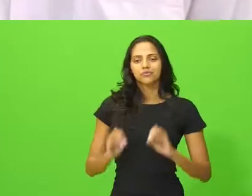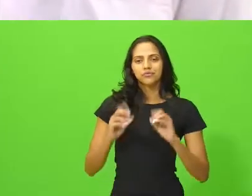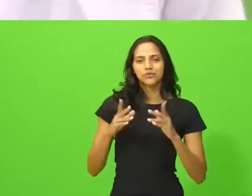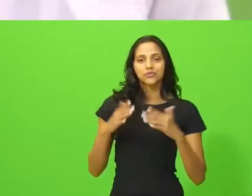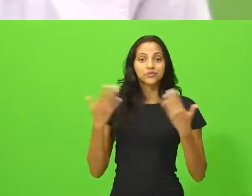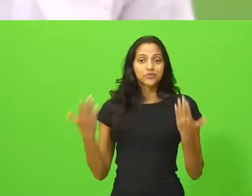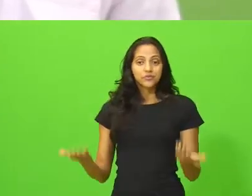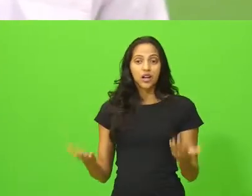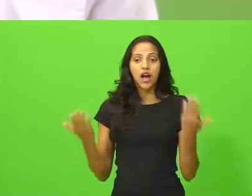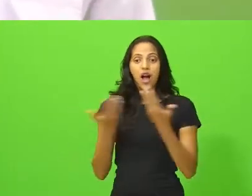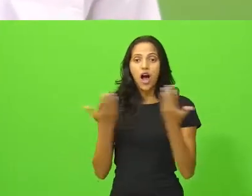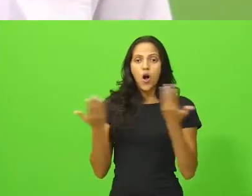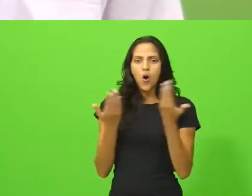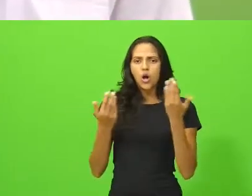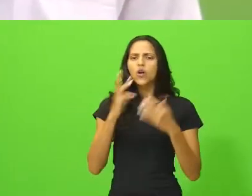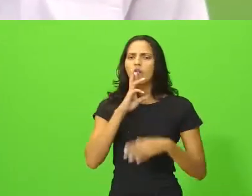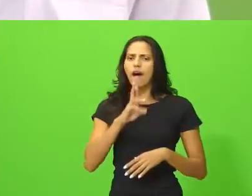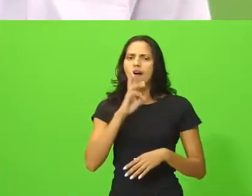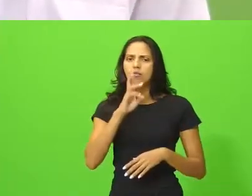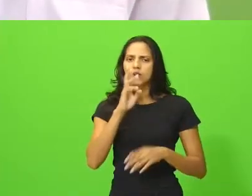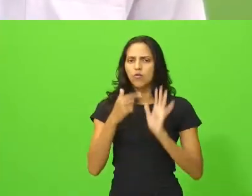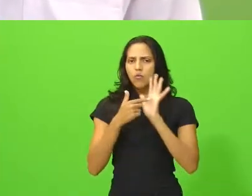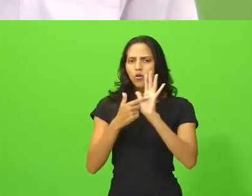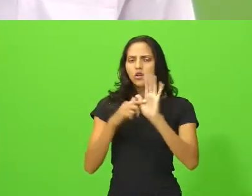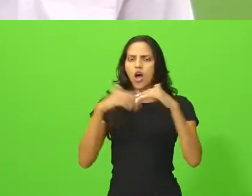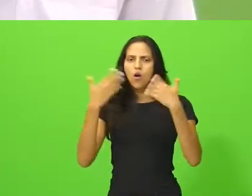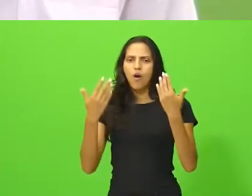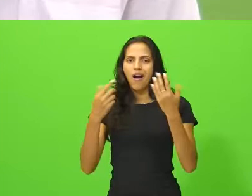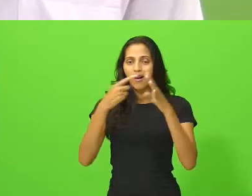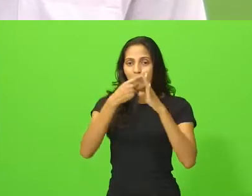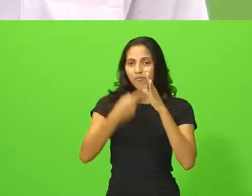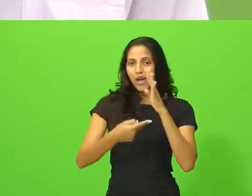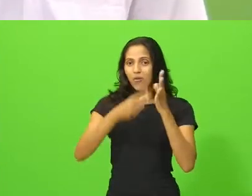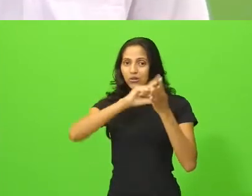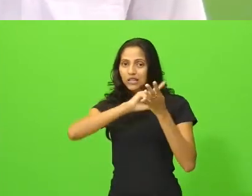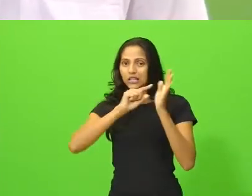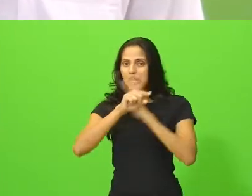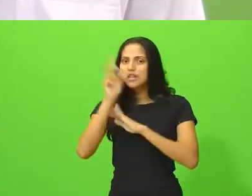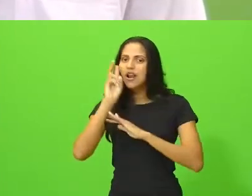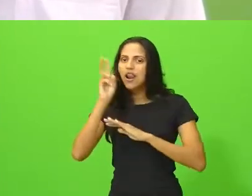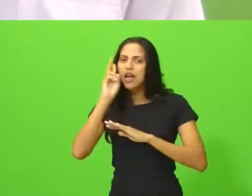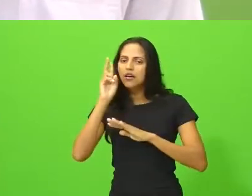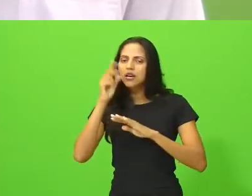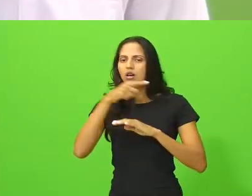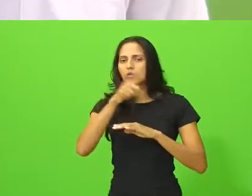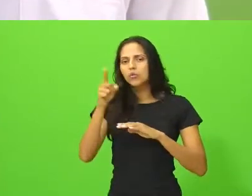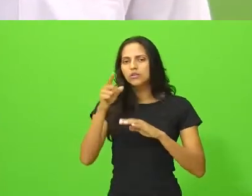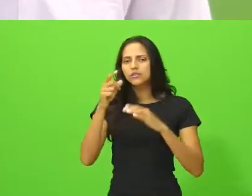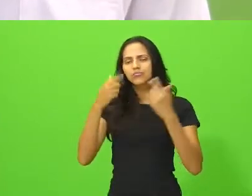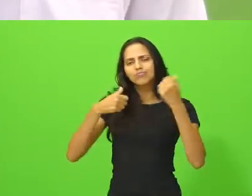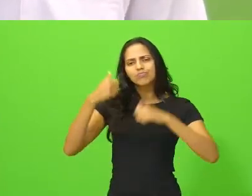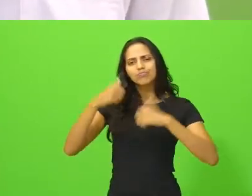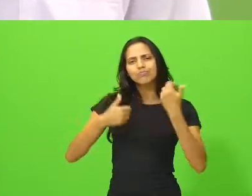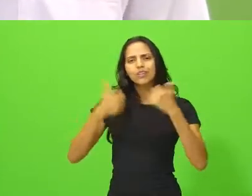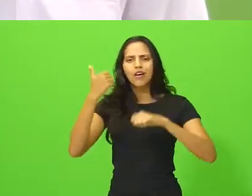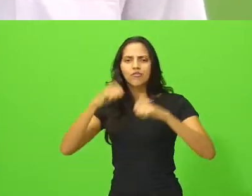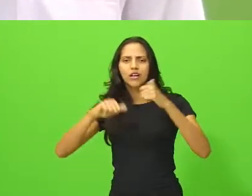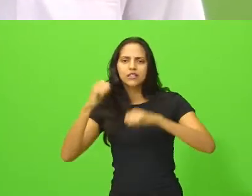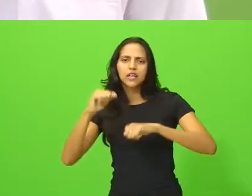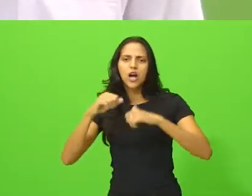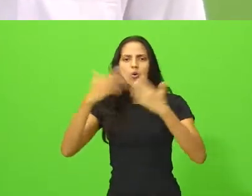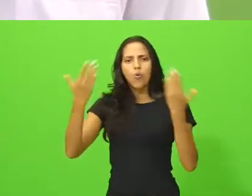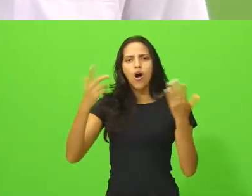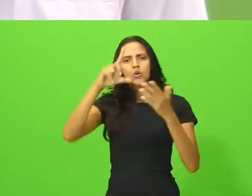Ok, pessoal, vamos então à correção das questões, as 4 questões que nós colocamos aqui para que vocês pudessem analisar, discutir e chegar a